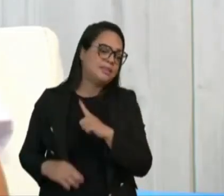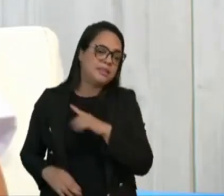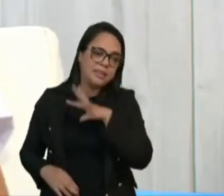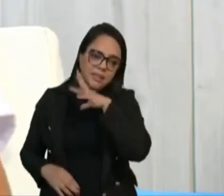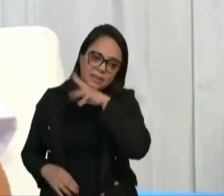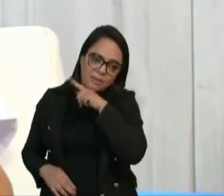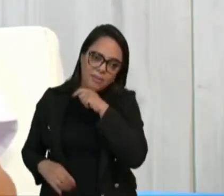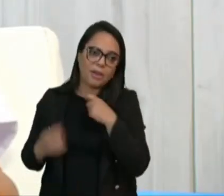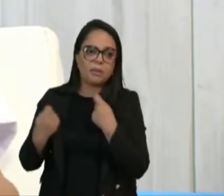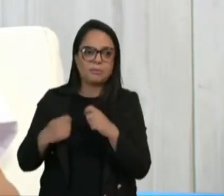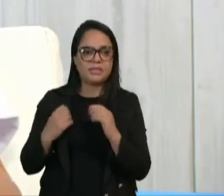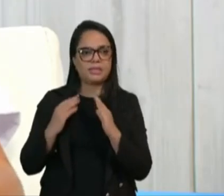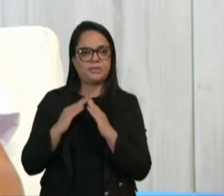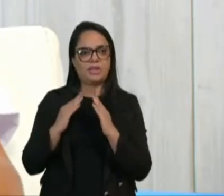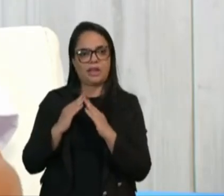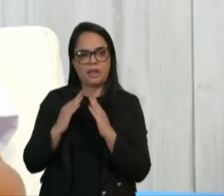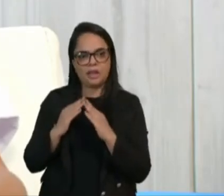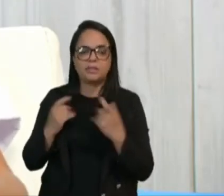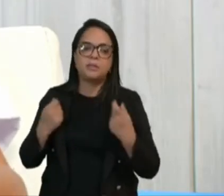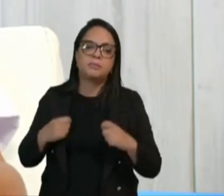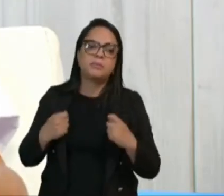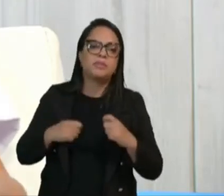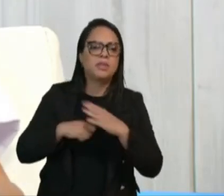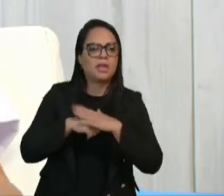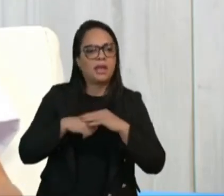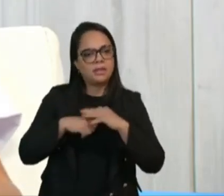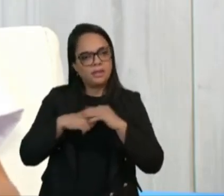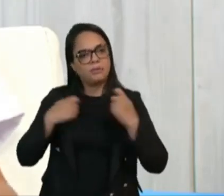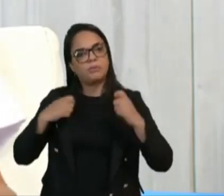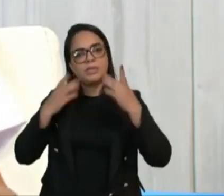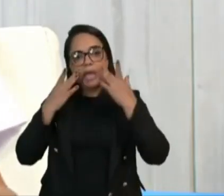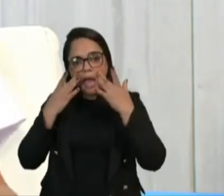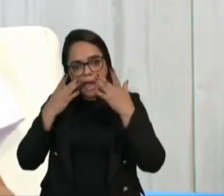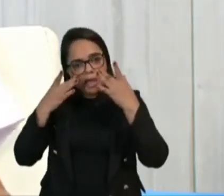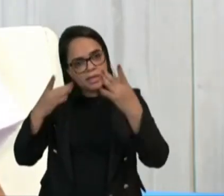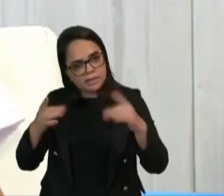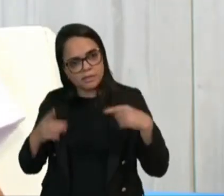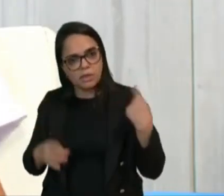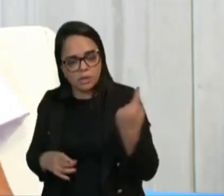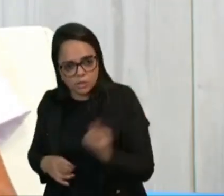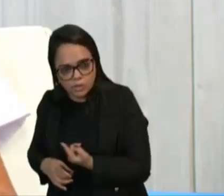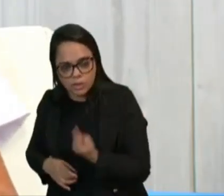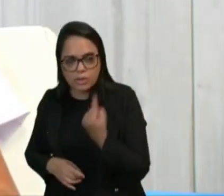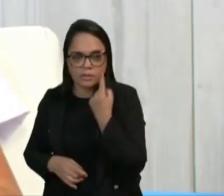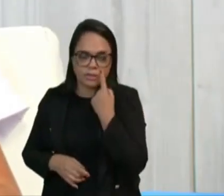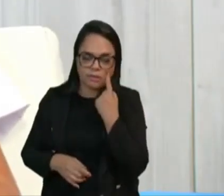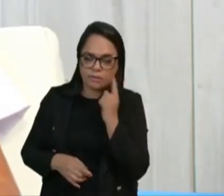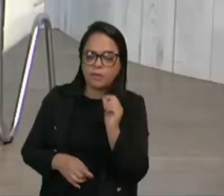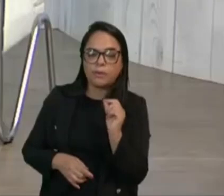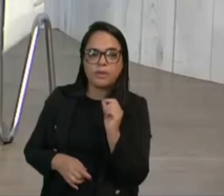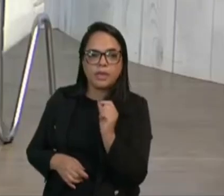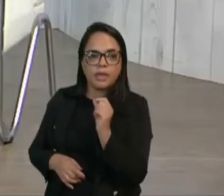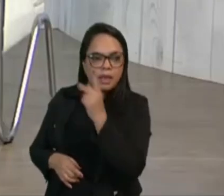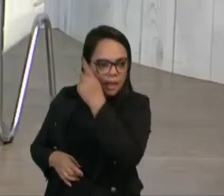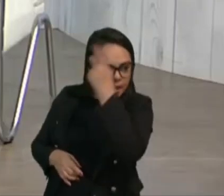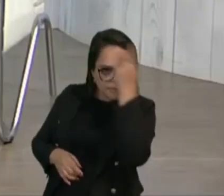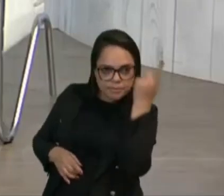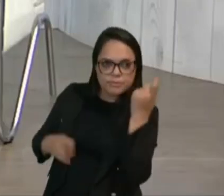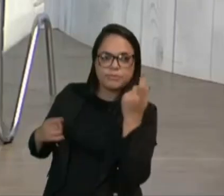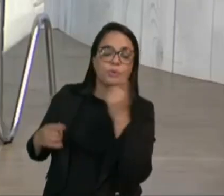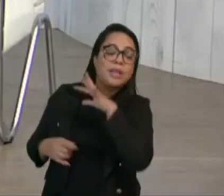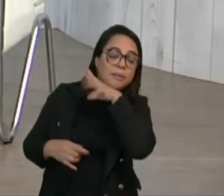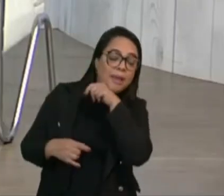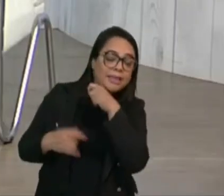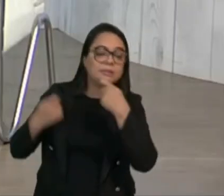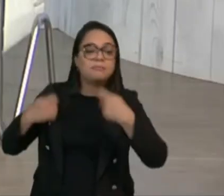de casa, que está precisando de carinho, de atenção. Então, a gente olhar primeiro ao nosso redor para aqueles que são mais necessitados,